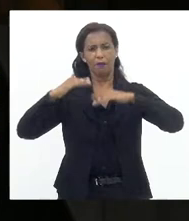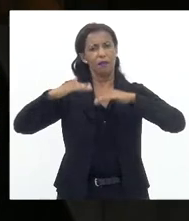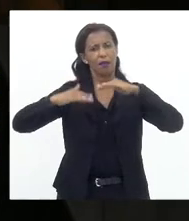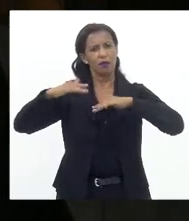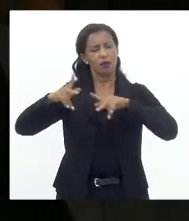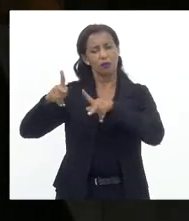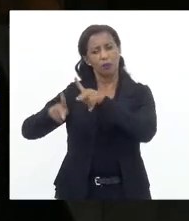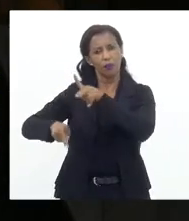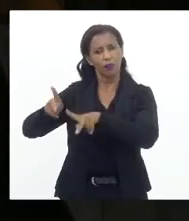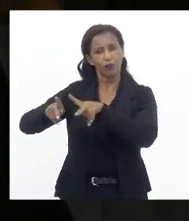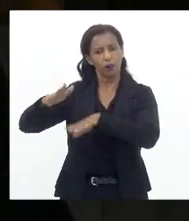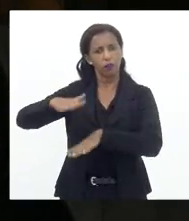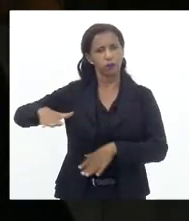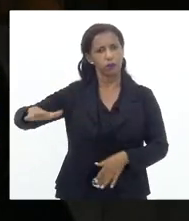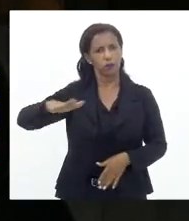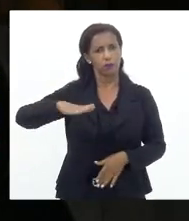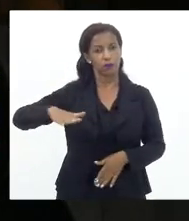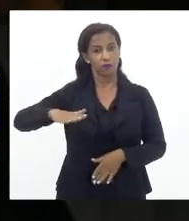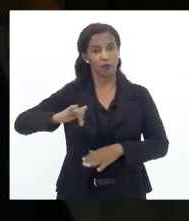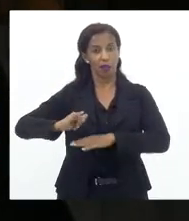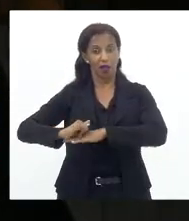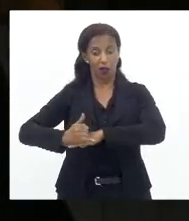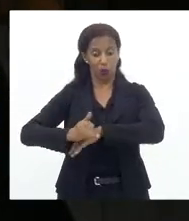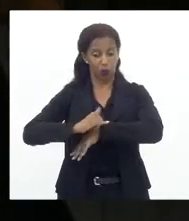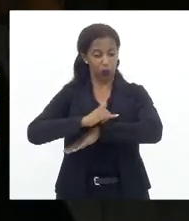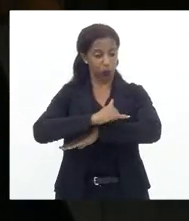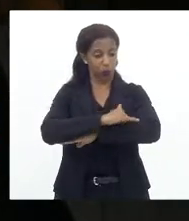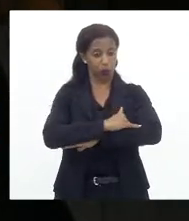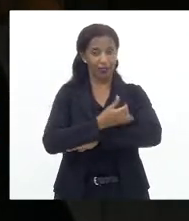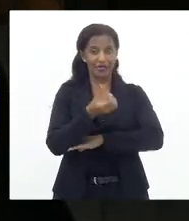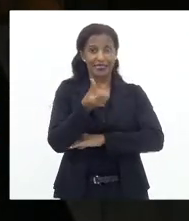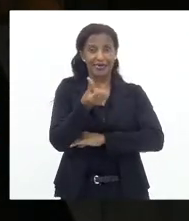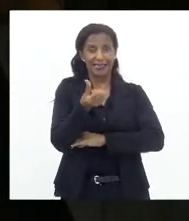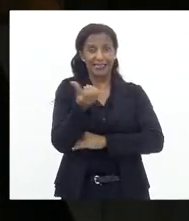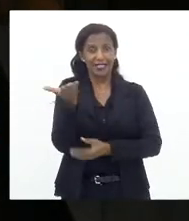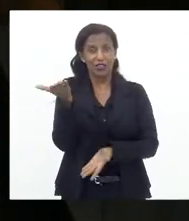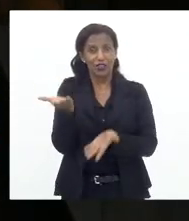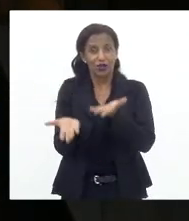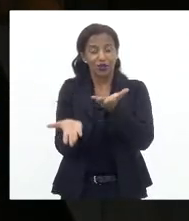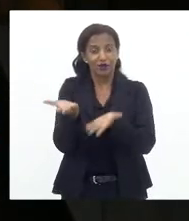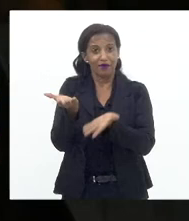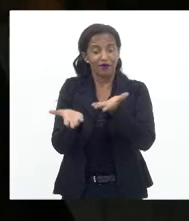população engordou seis quilos e meio